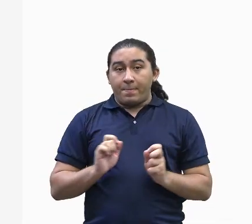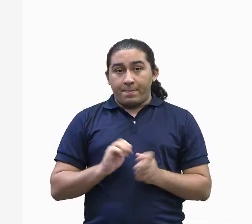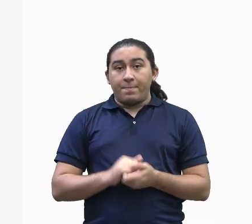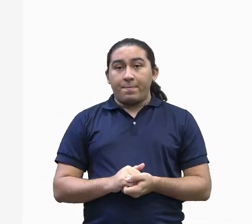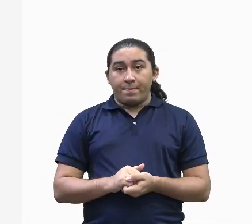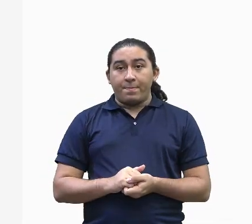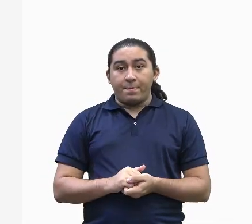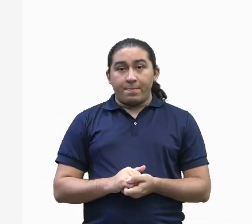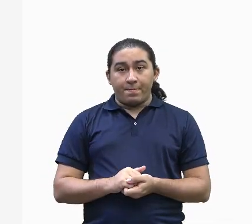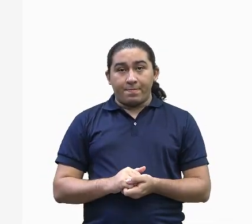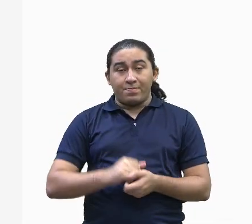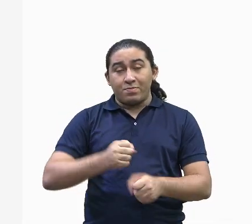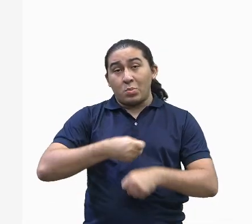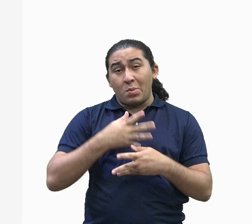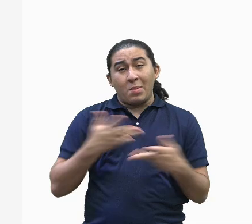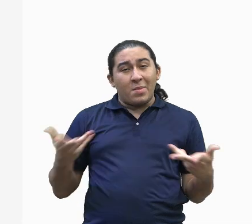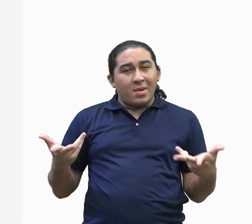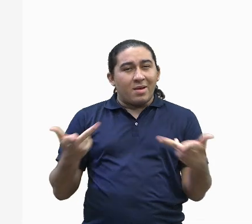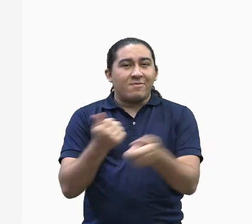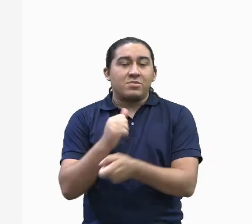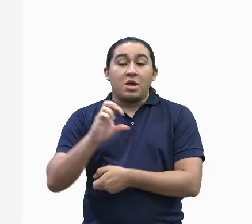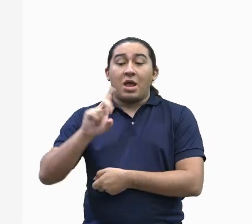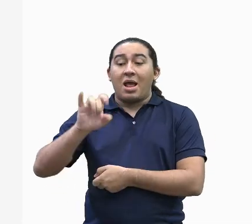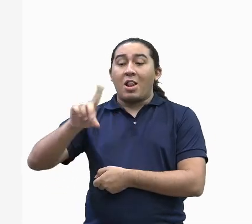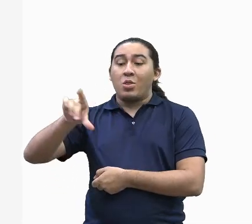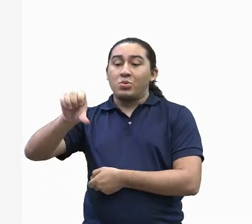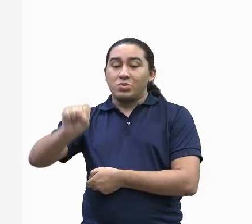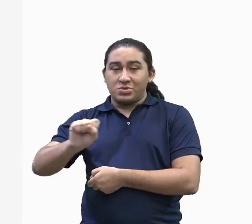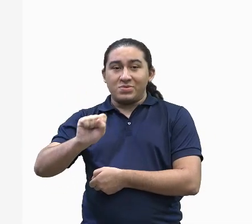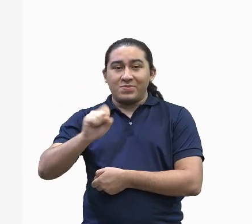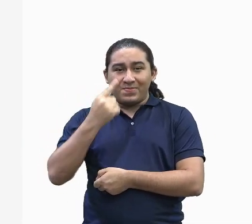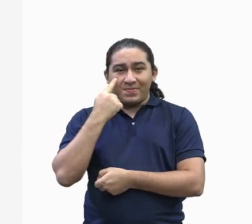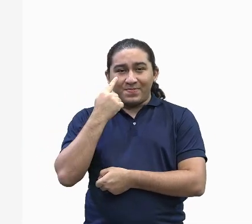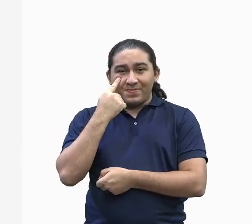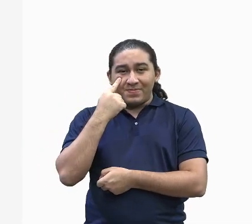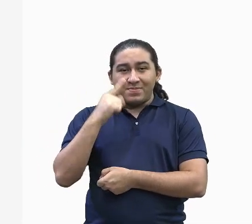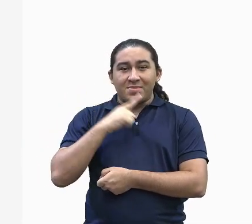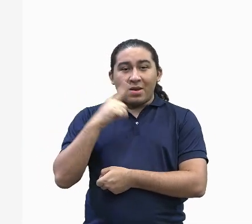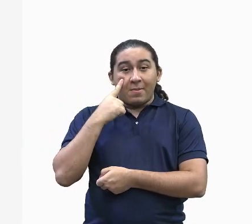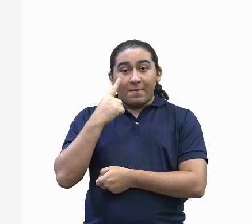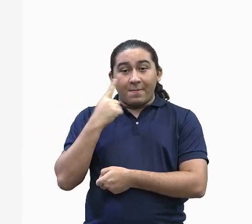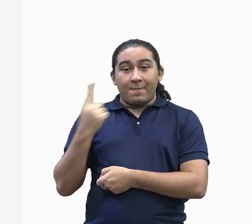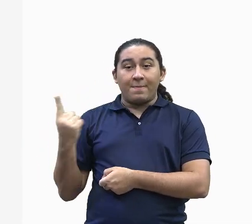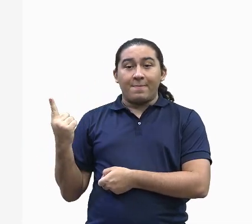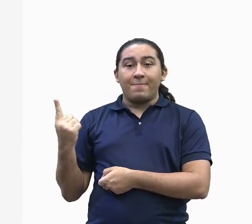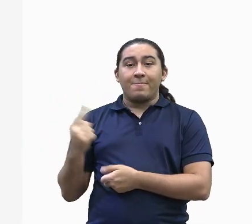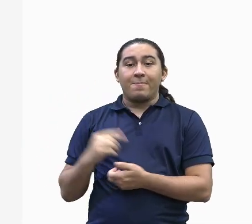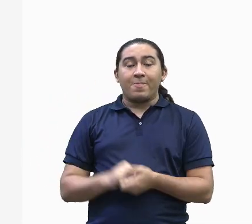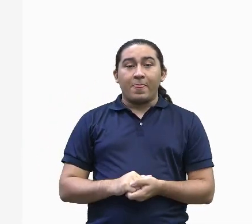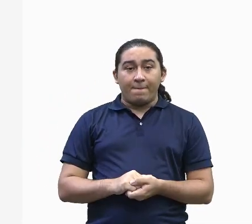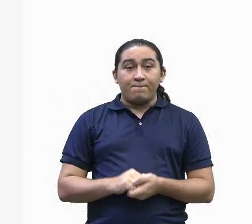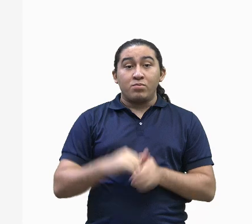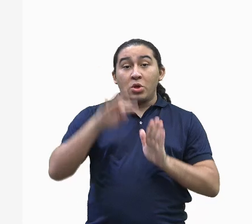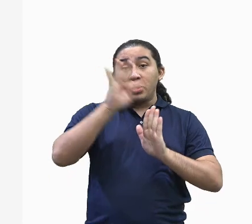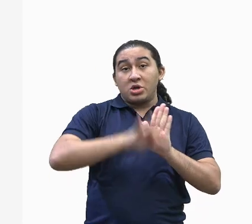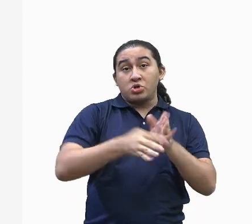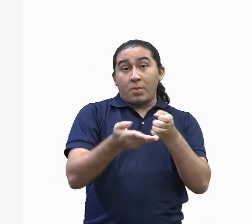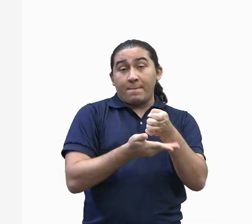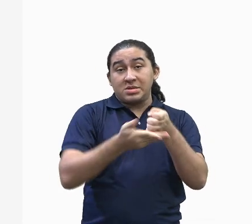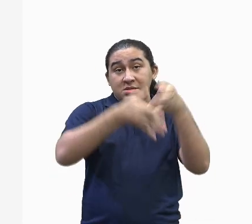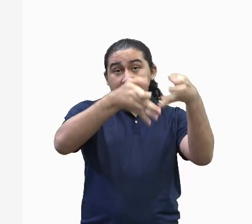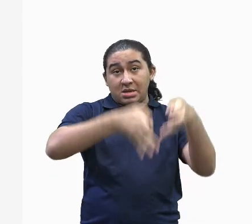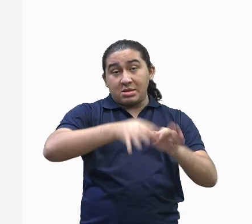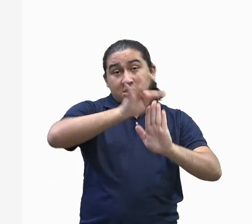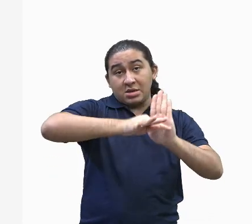nosso grande poeta Carlos Drummond de Andrade, que diz aí, texto original,